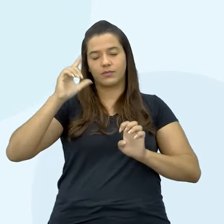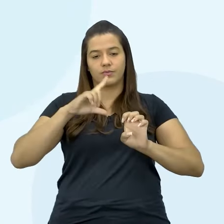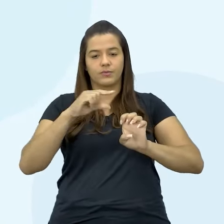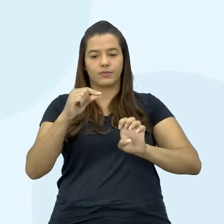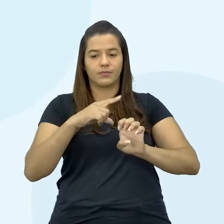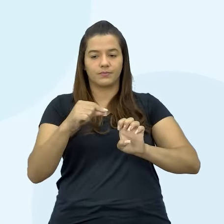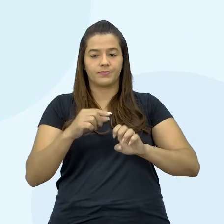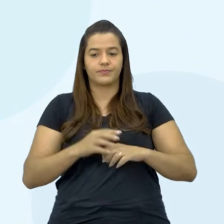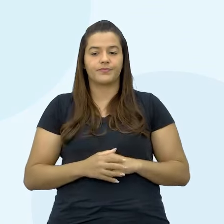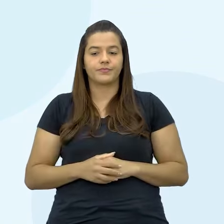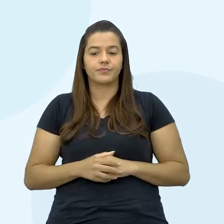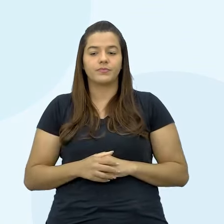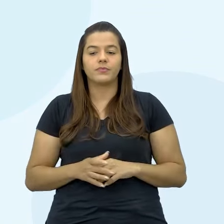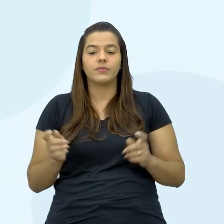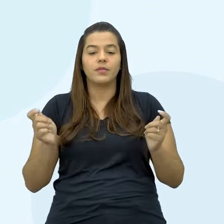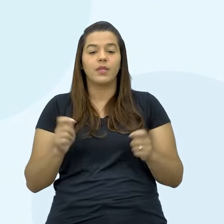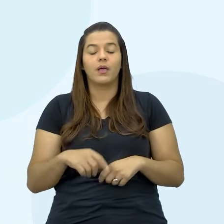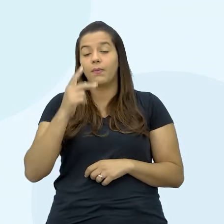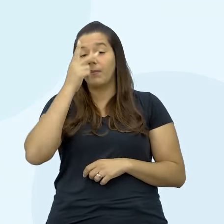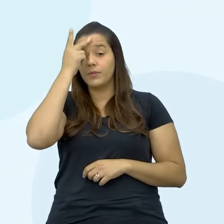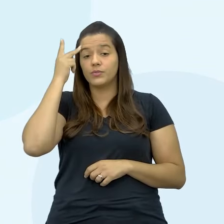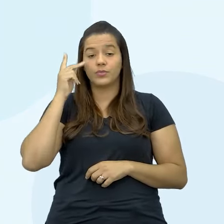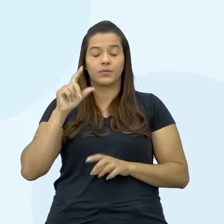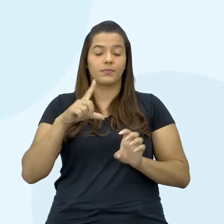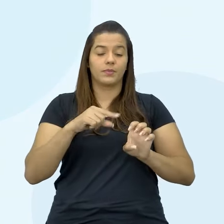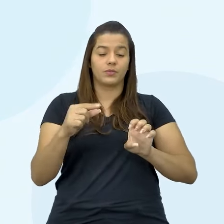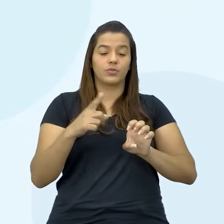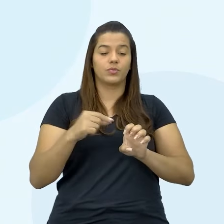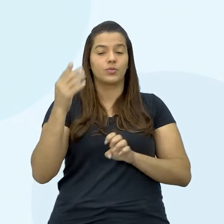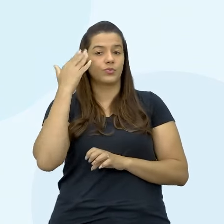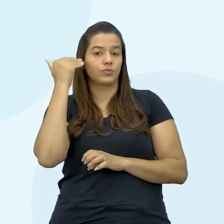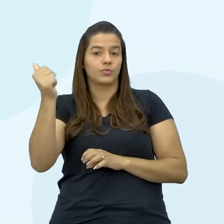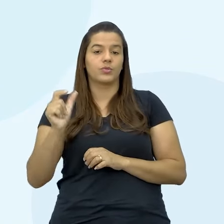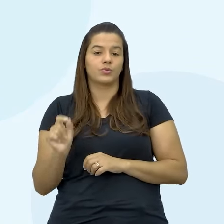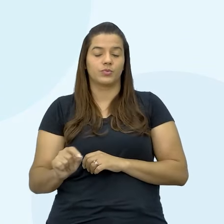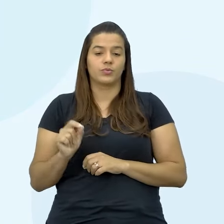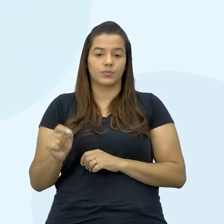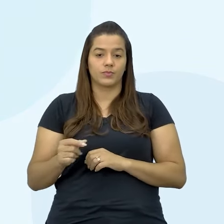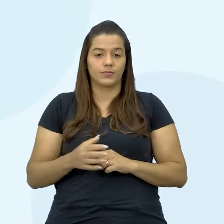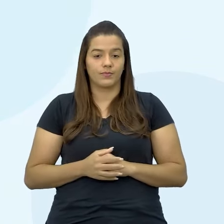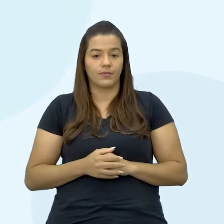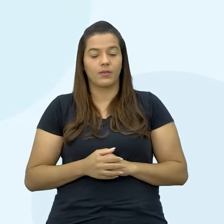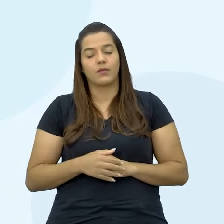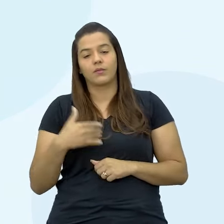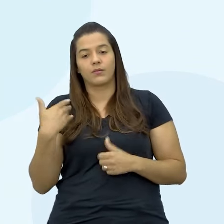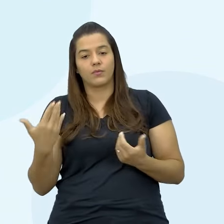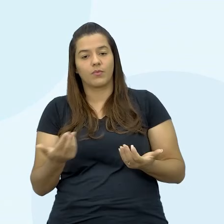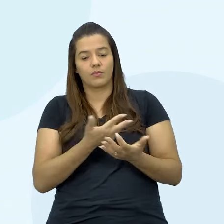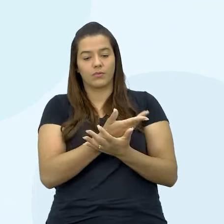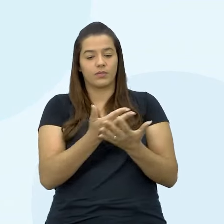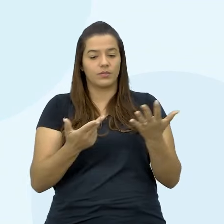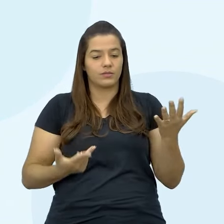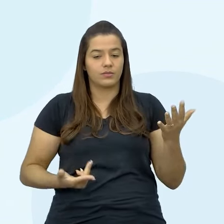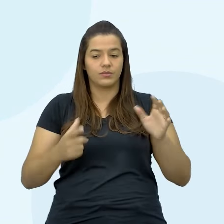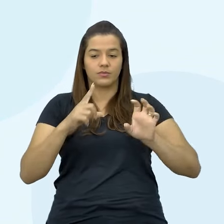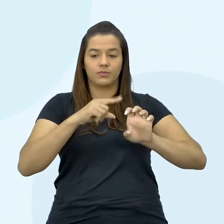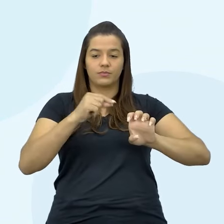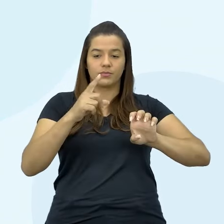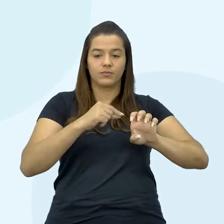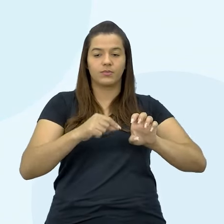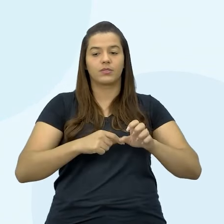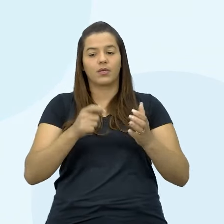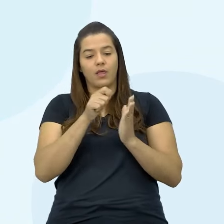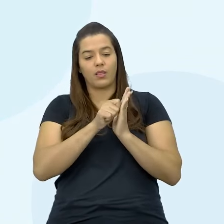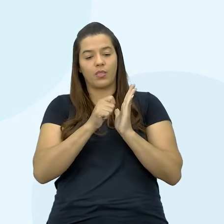como caracterizam uma pessoa empreendedora de sucesso, quais características empreendedoras anotadas